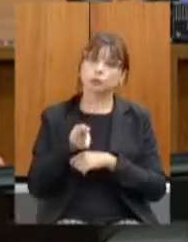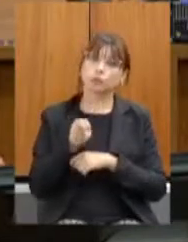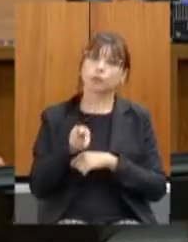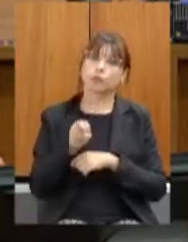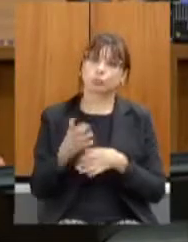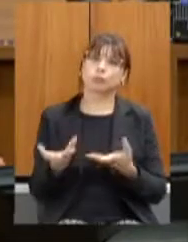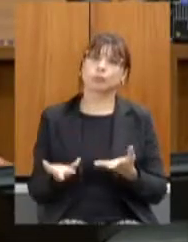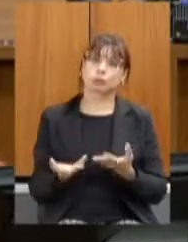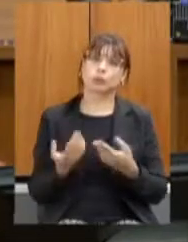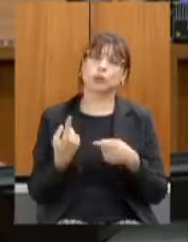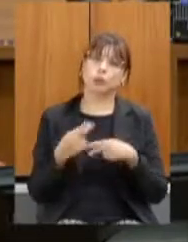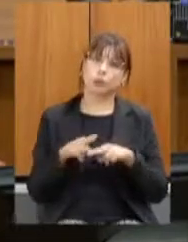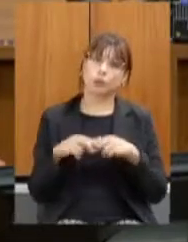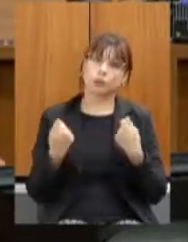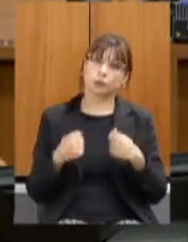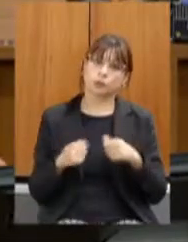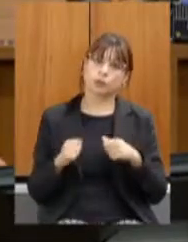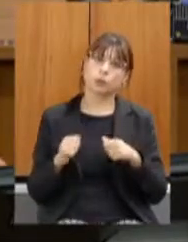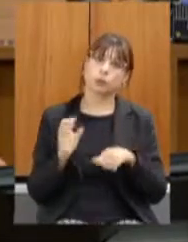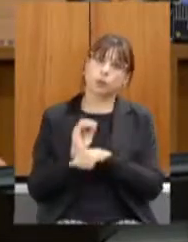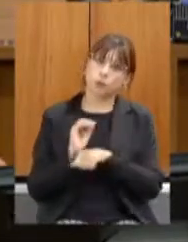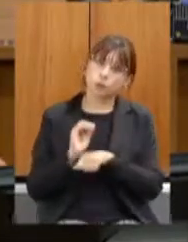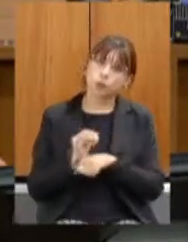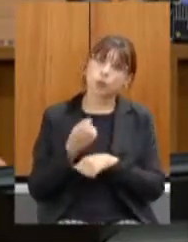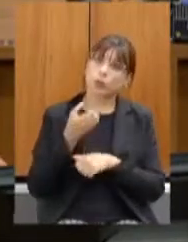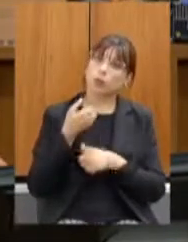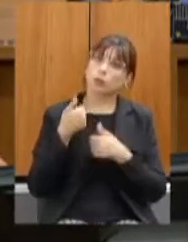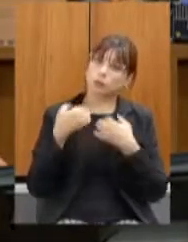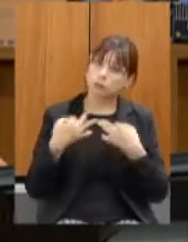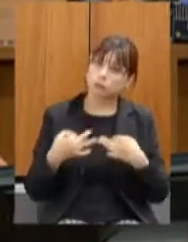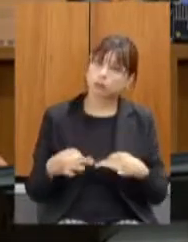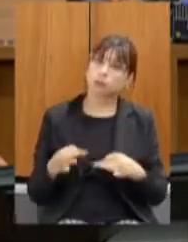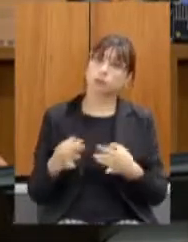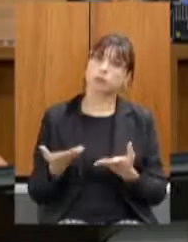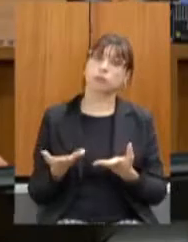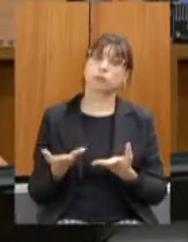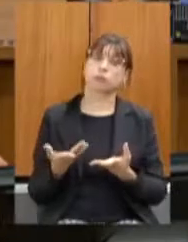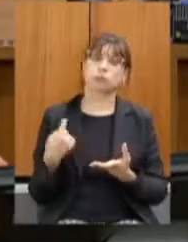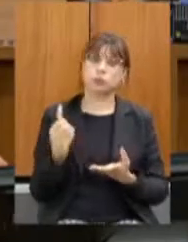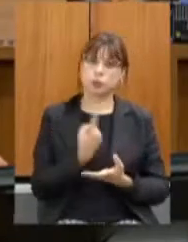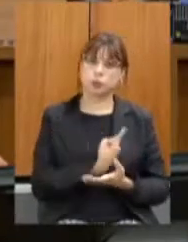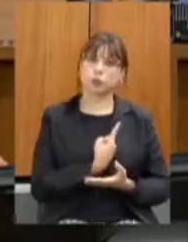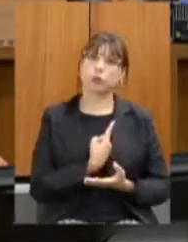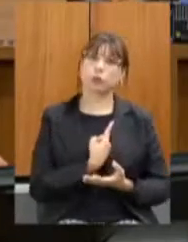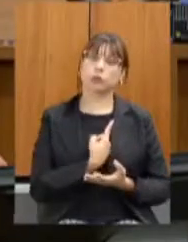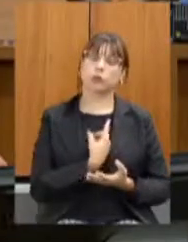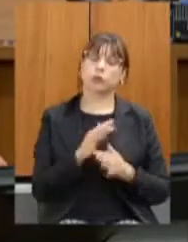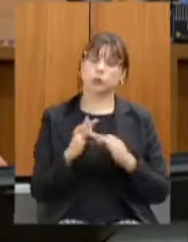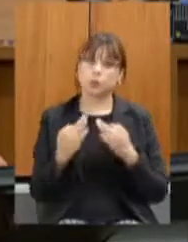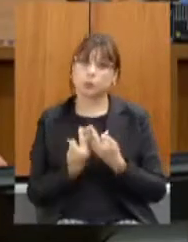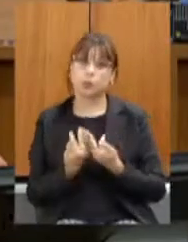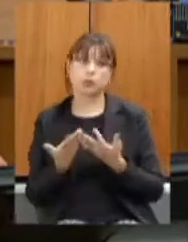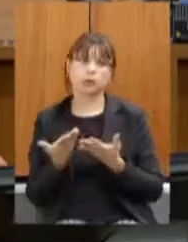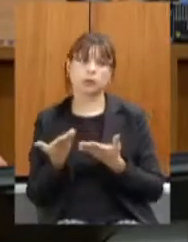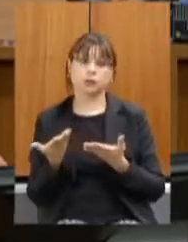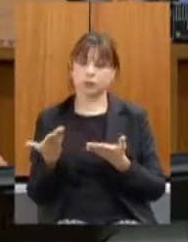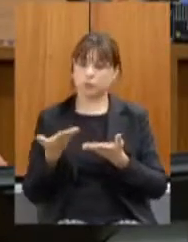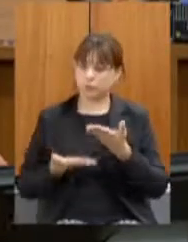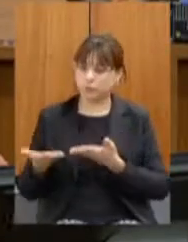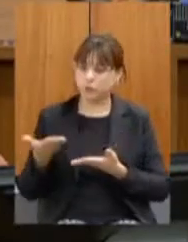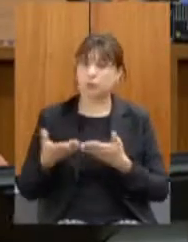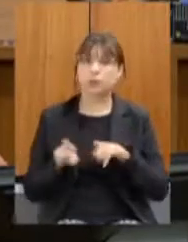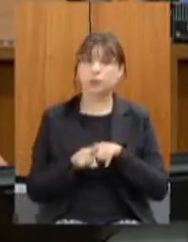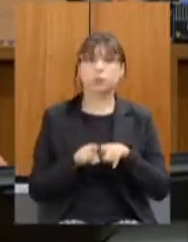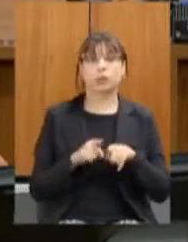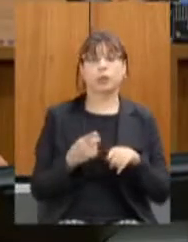por isso precisamos cuidar bem dos nossos precisamos cuidar bem da nossa saúde então é importante todo